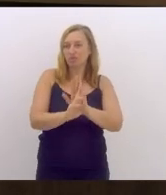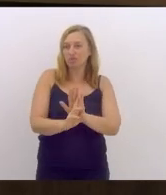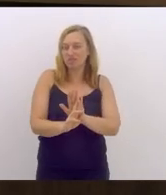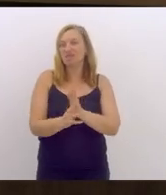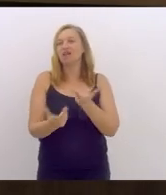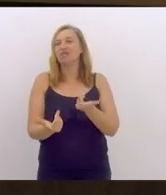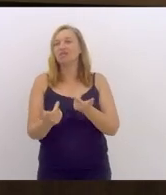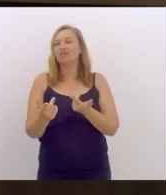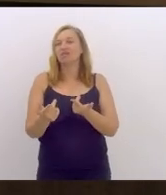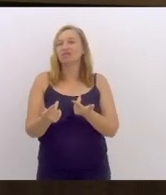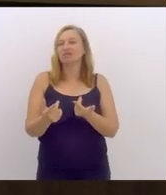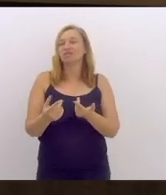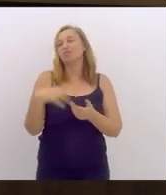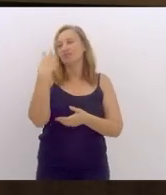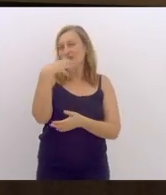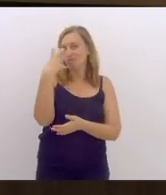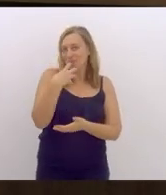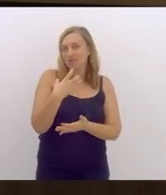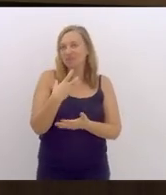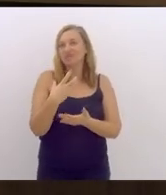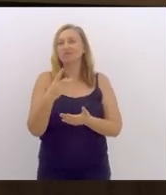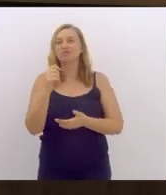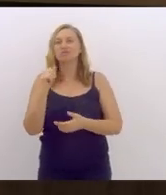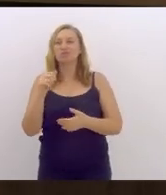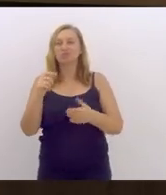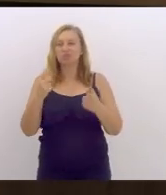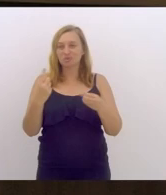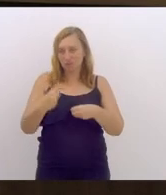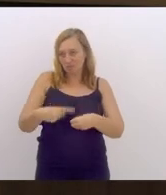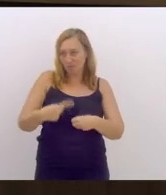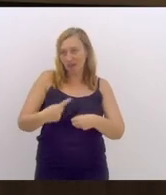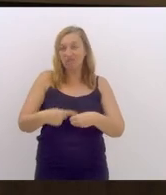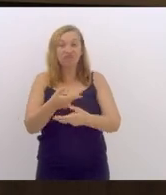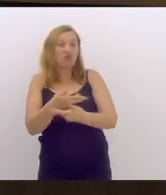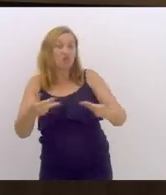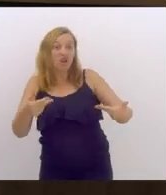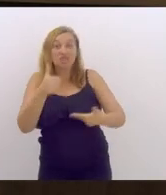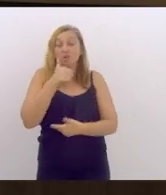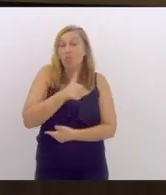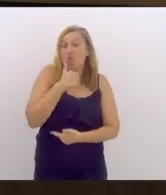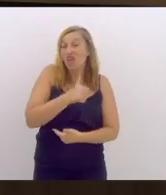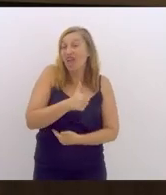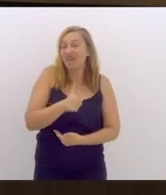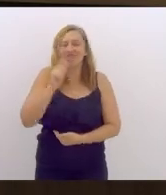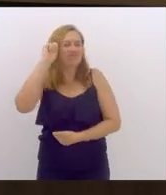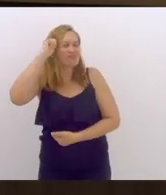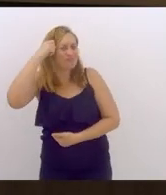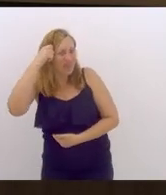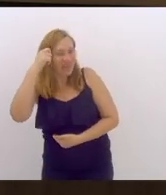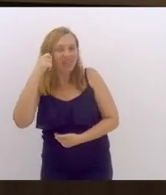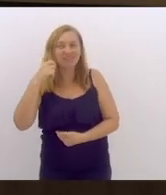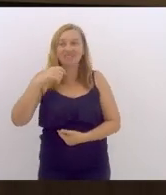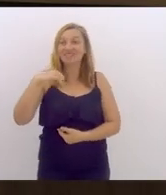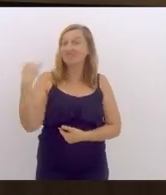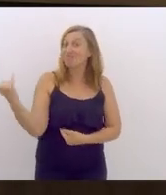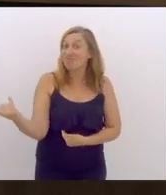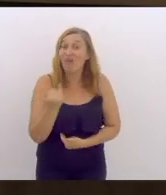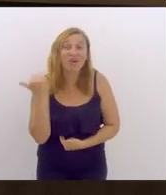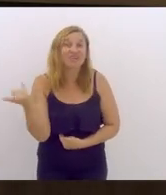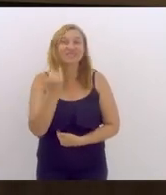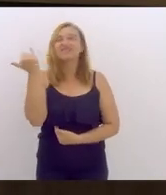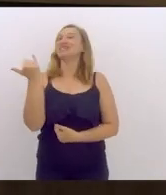revitalização musical do bairro ou seja São tantas mulheres pretas importantes